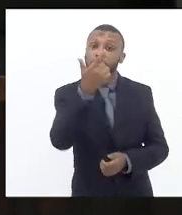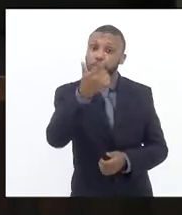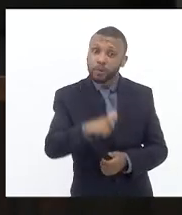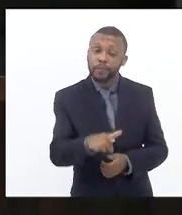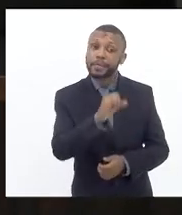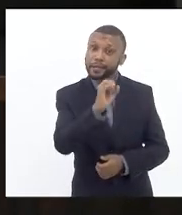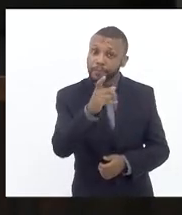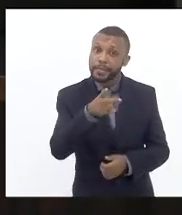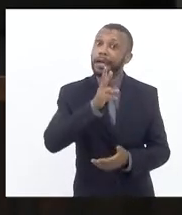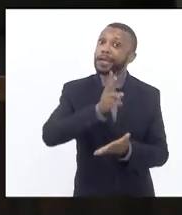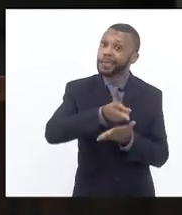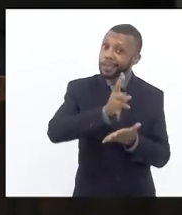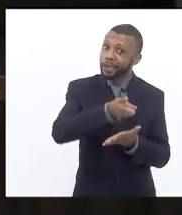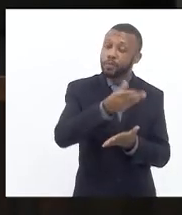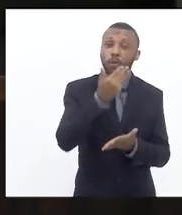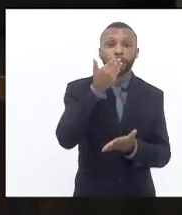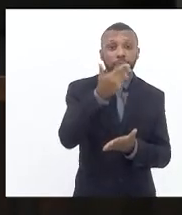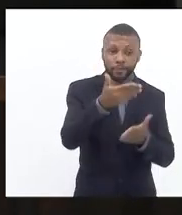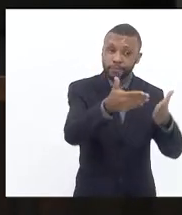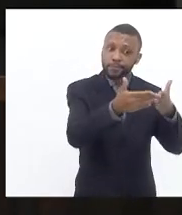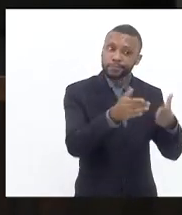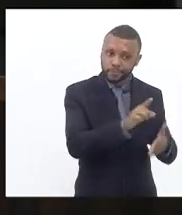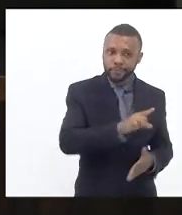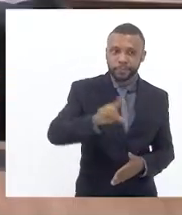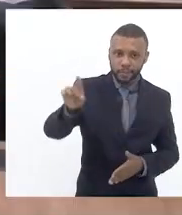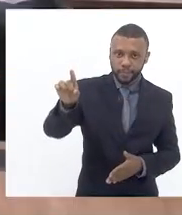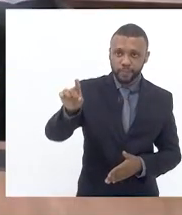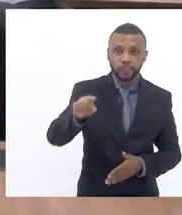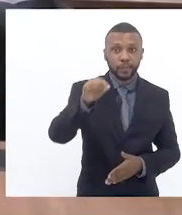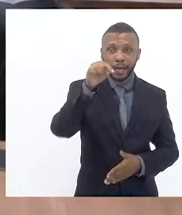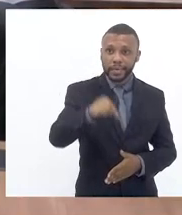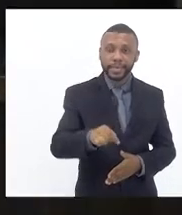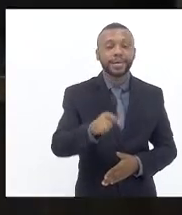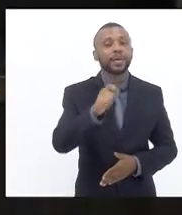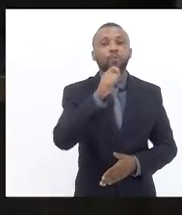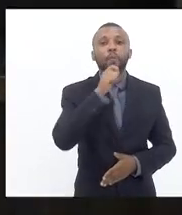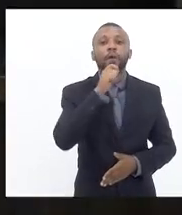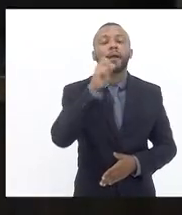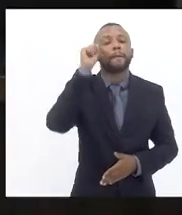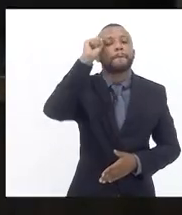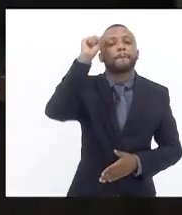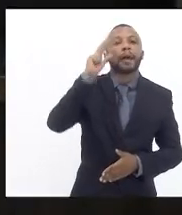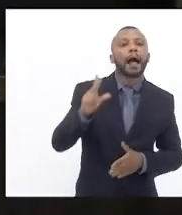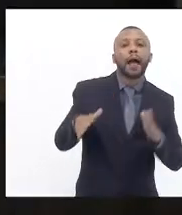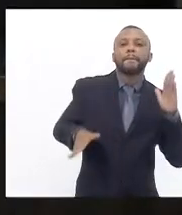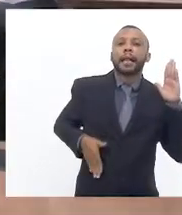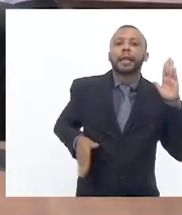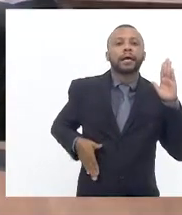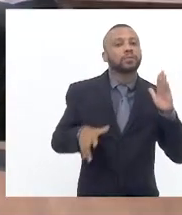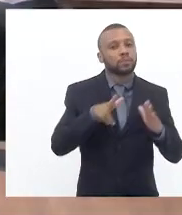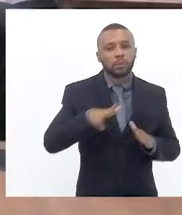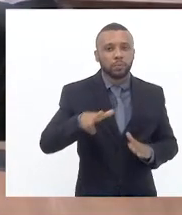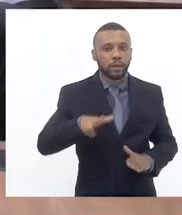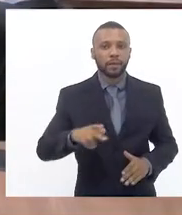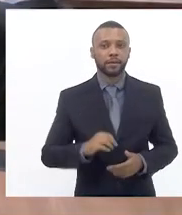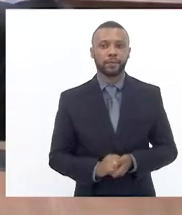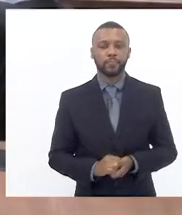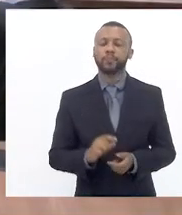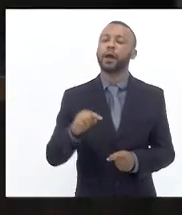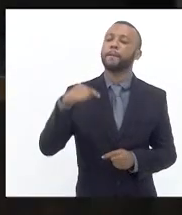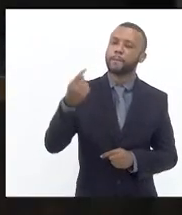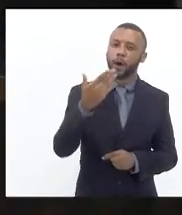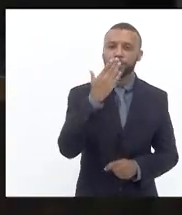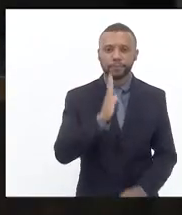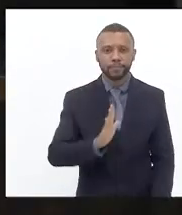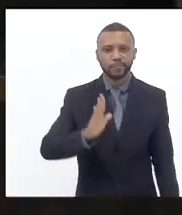se ou insistir na fala eu vou pedir para você retire aqui não tem malandro próxima próximo